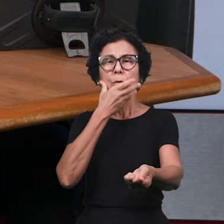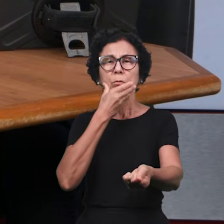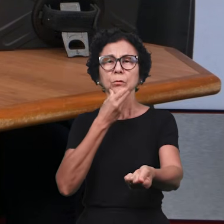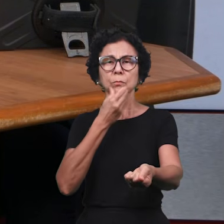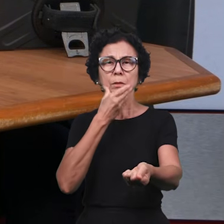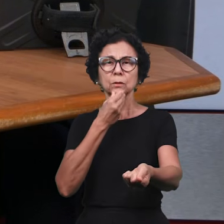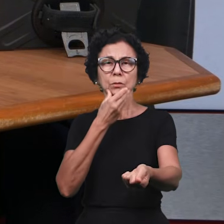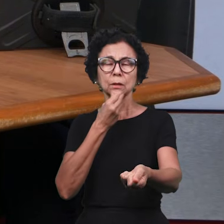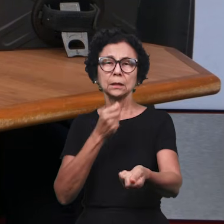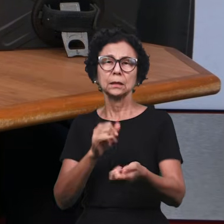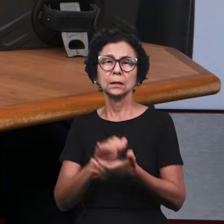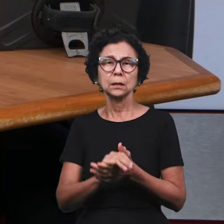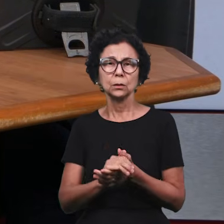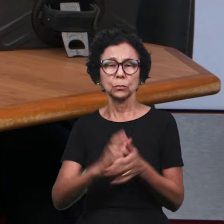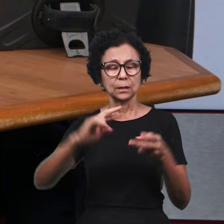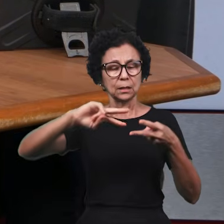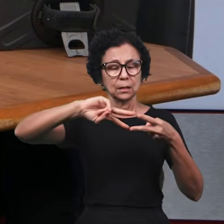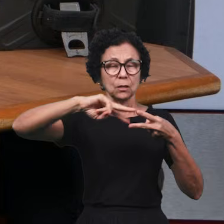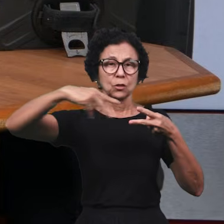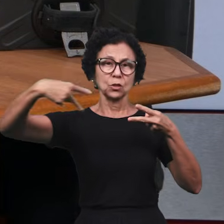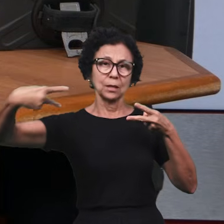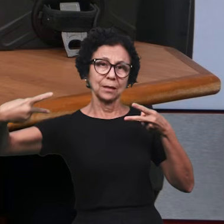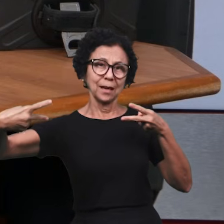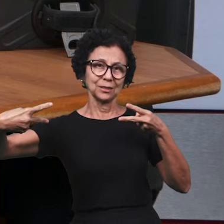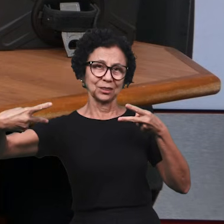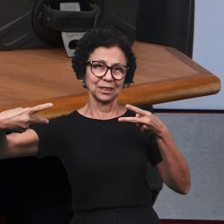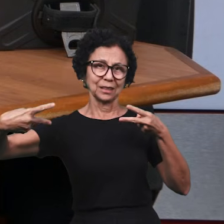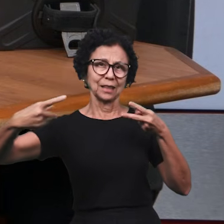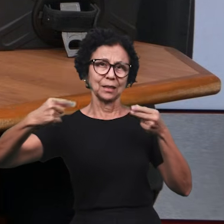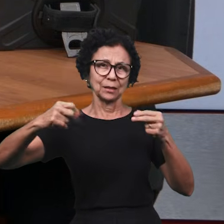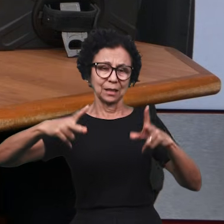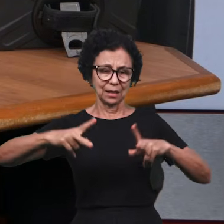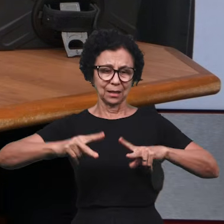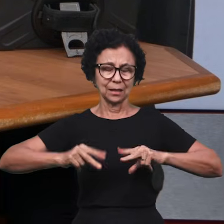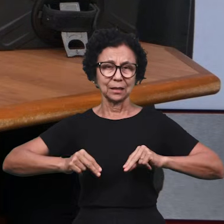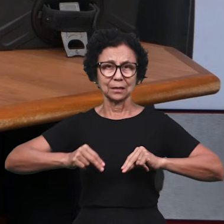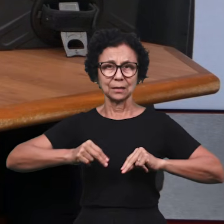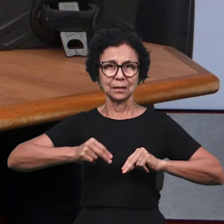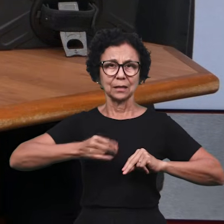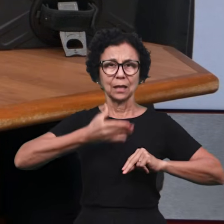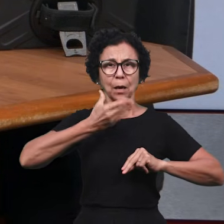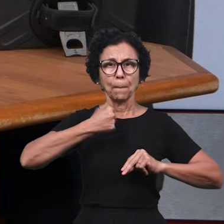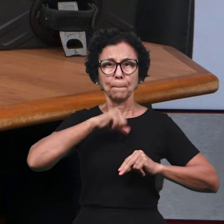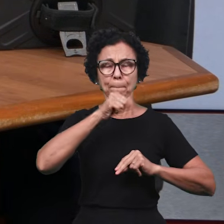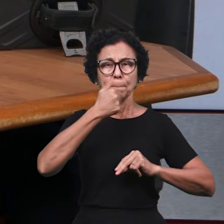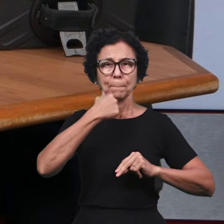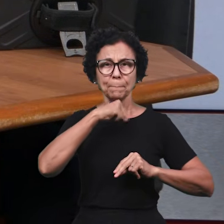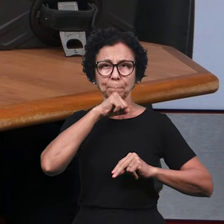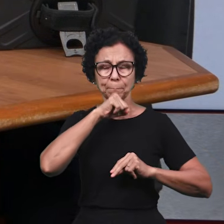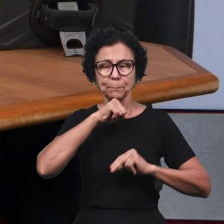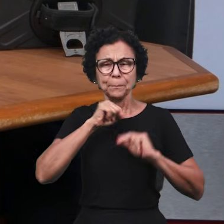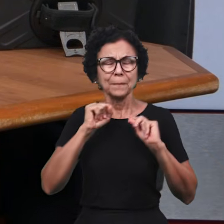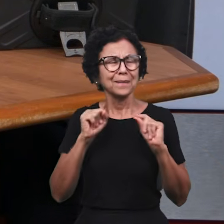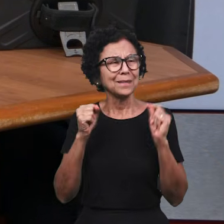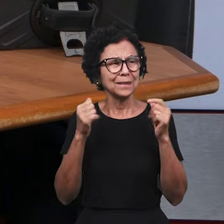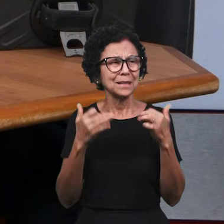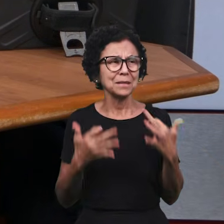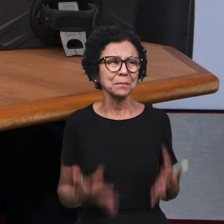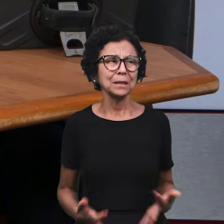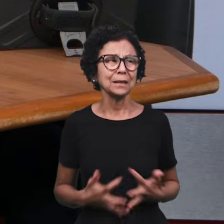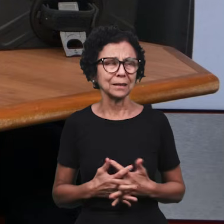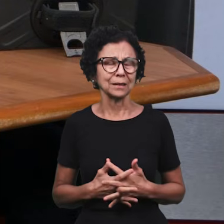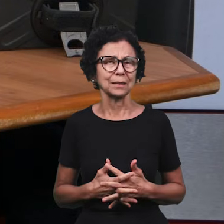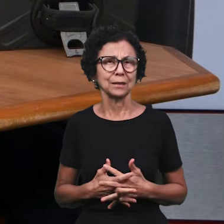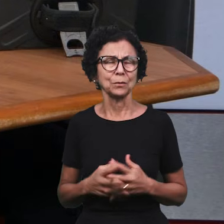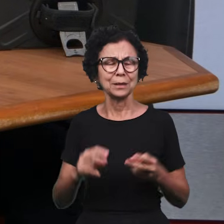genética é a respeito daquilo que a gente recebe como herança materna e paterna. Exato. Como é que é? Explica um pouquinho mais a